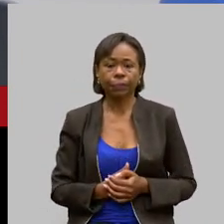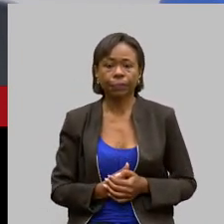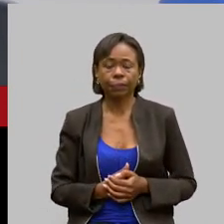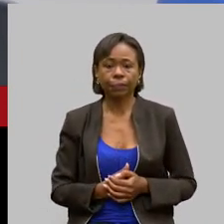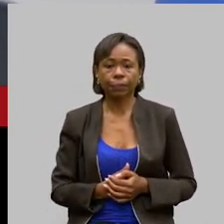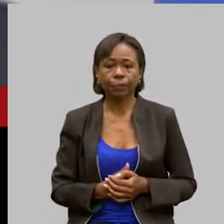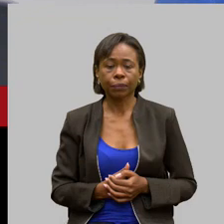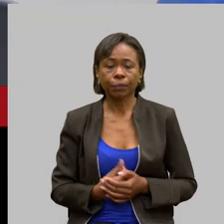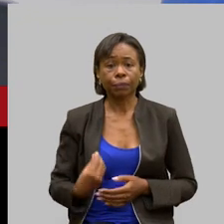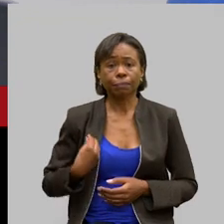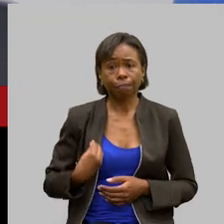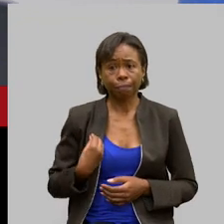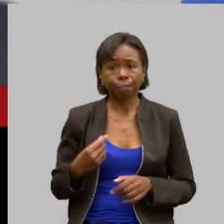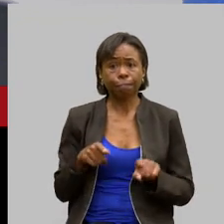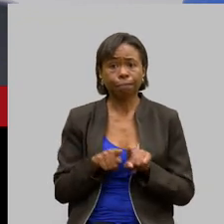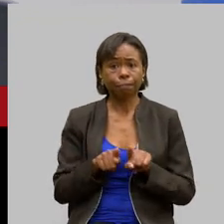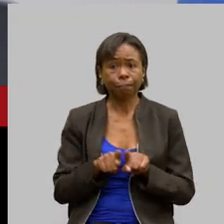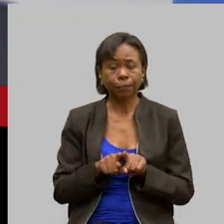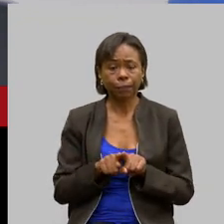fadengrafik